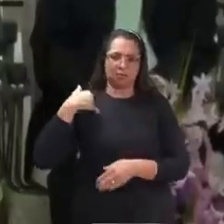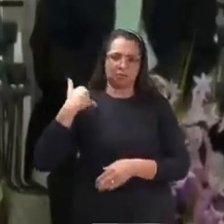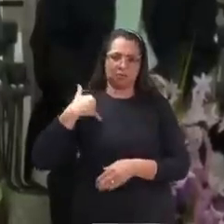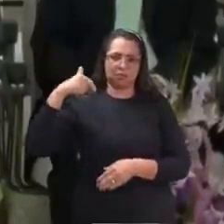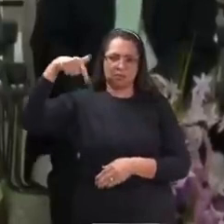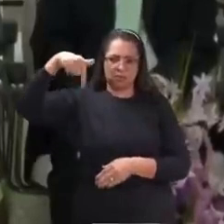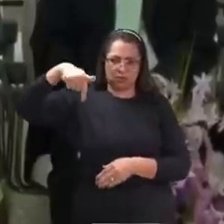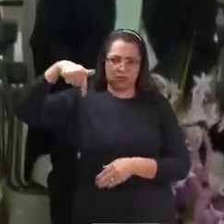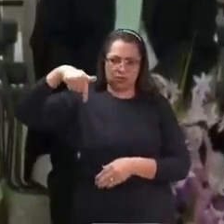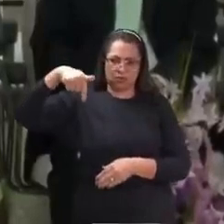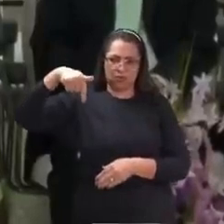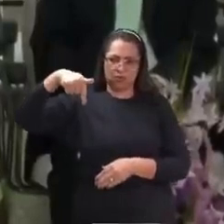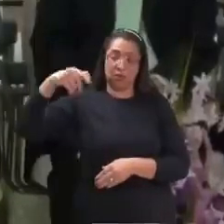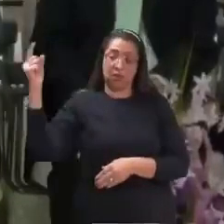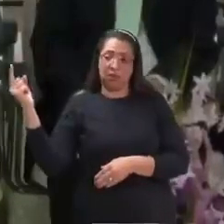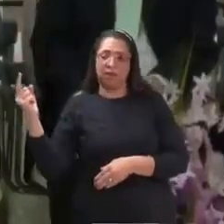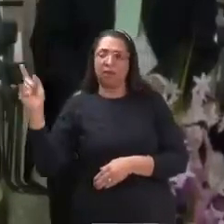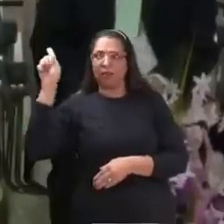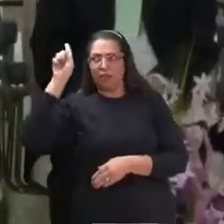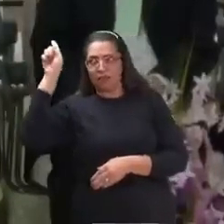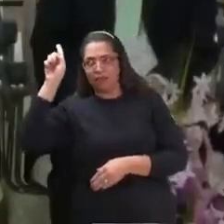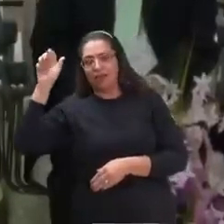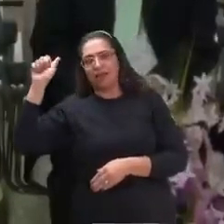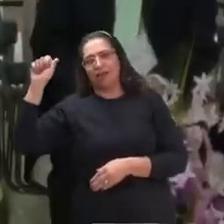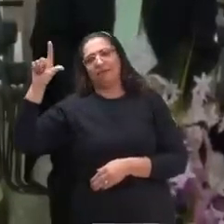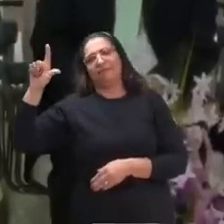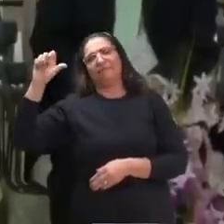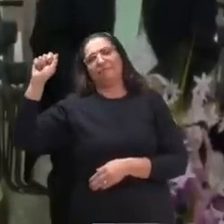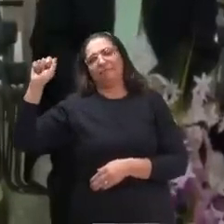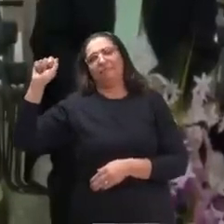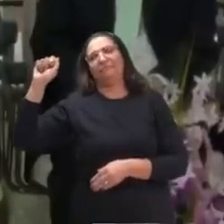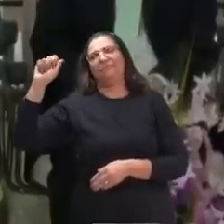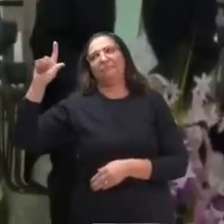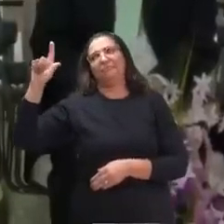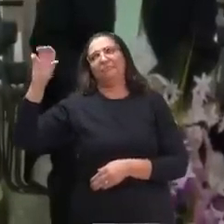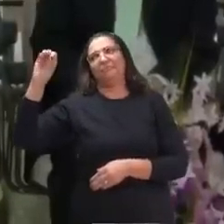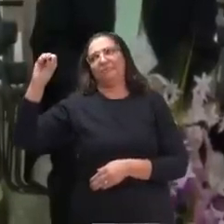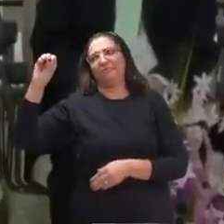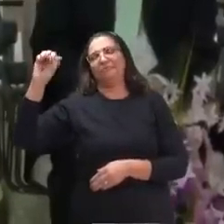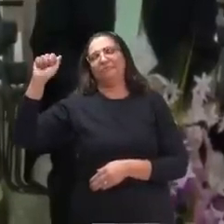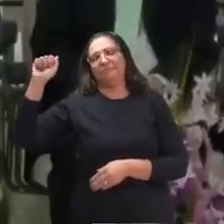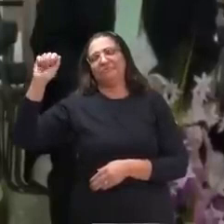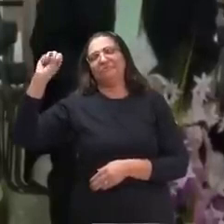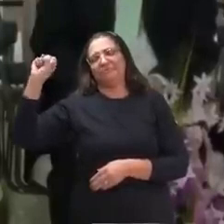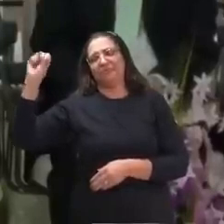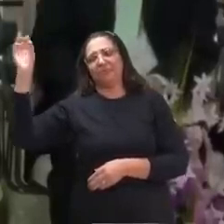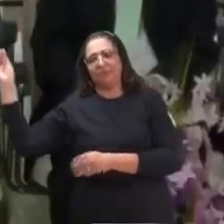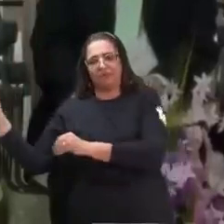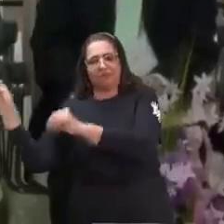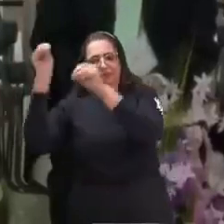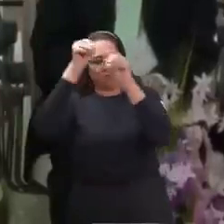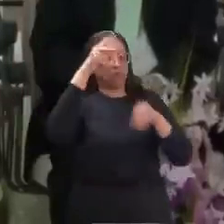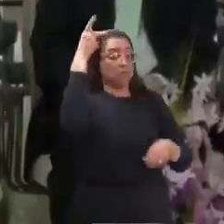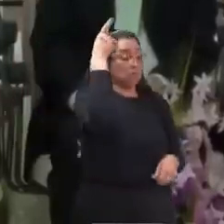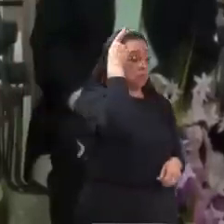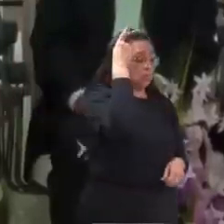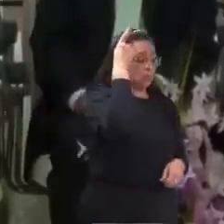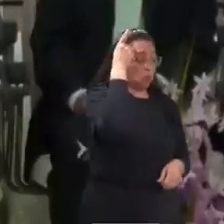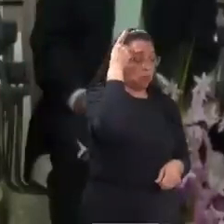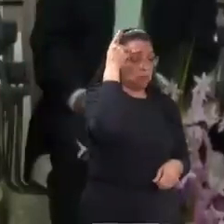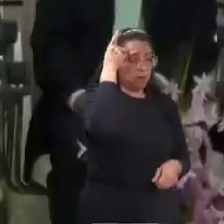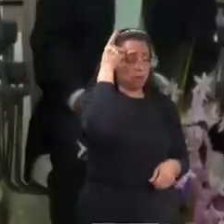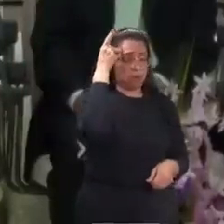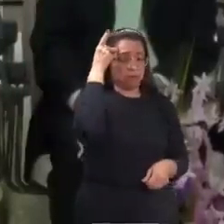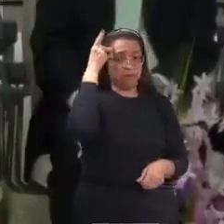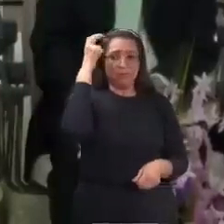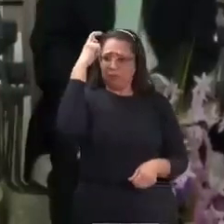mais de 20 anos em São Paulo, obviamente, que a cultura dele não é mais alagoana. Algumas coisas sim, mas a maioria